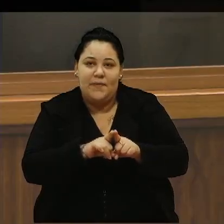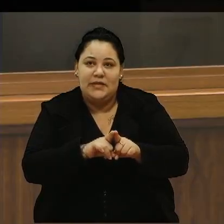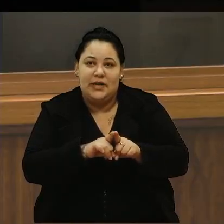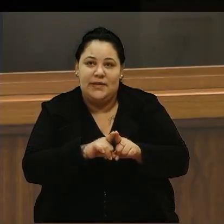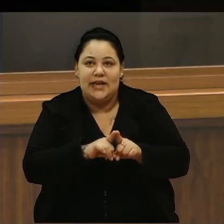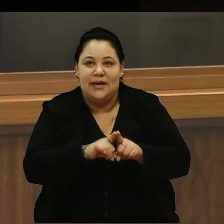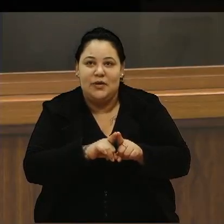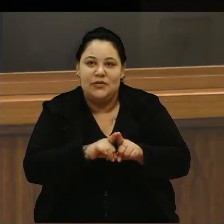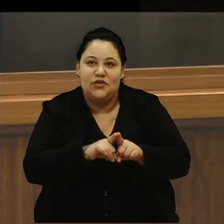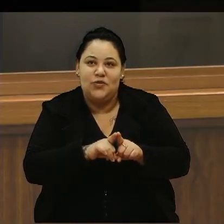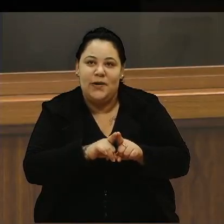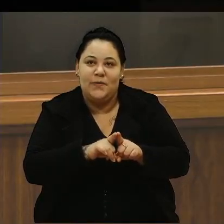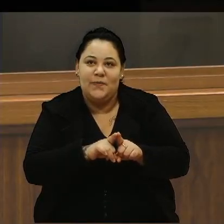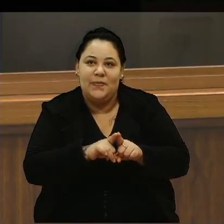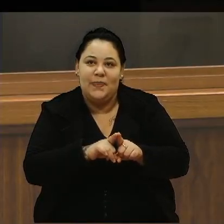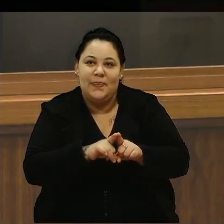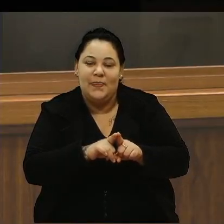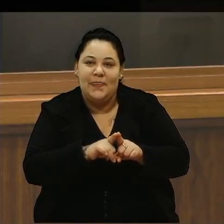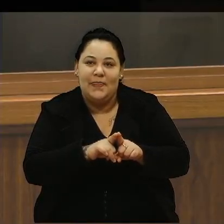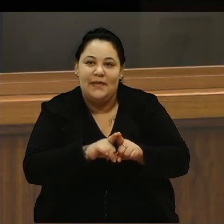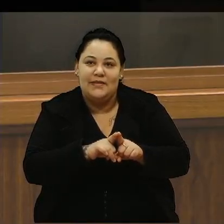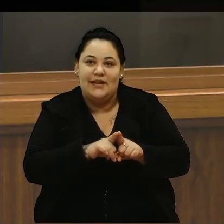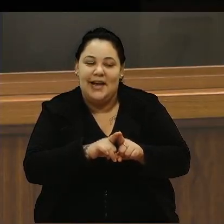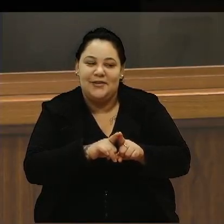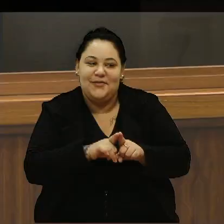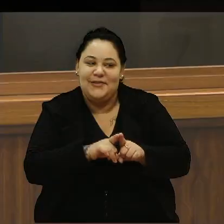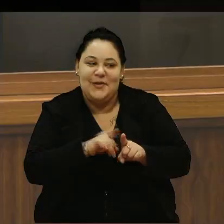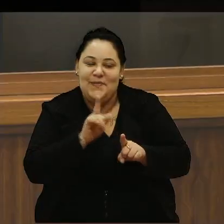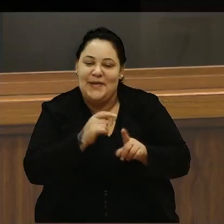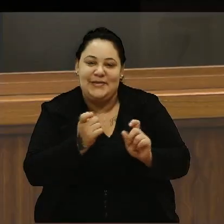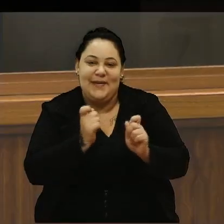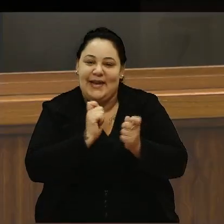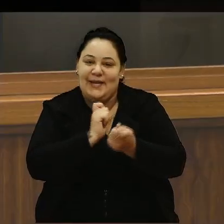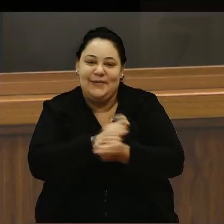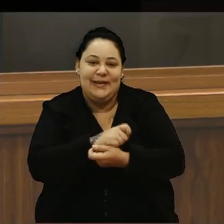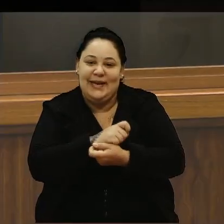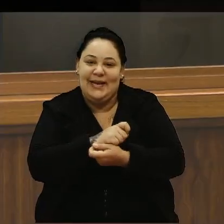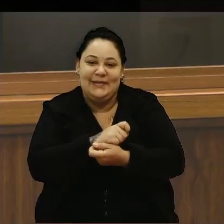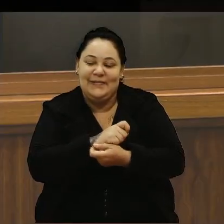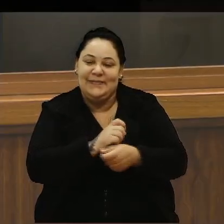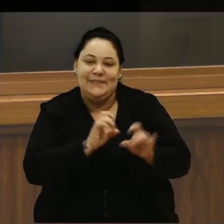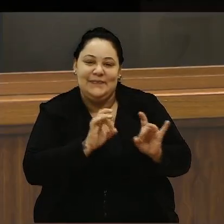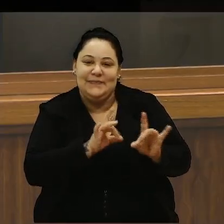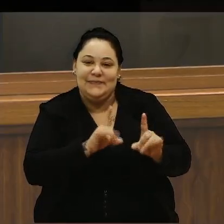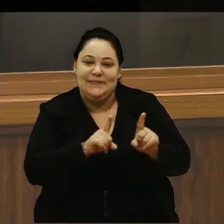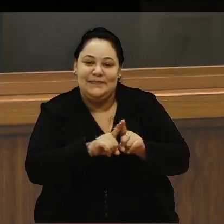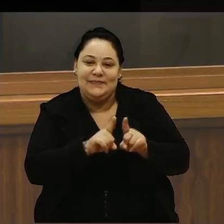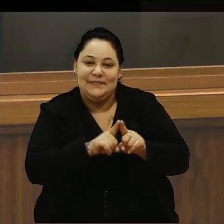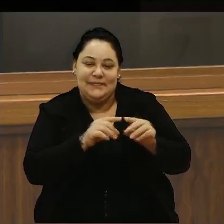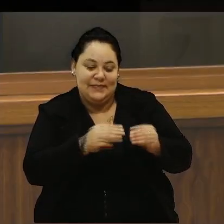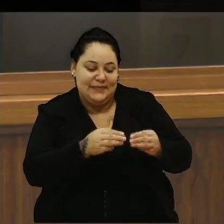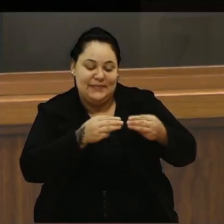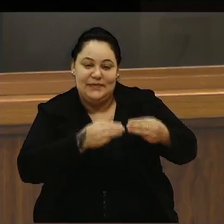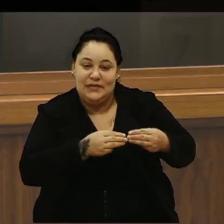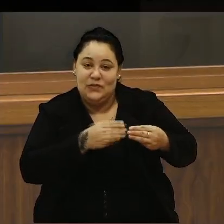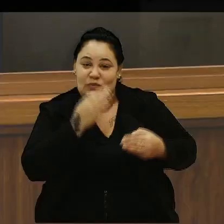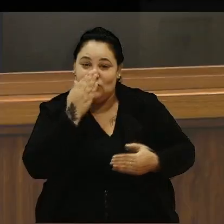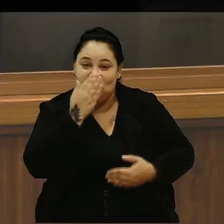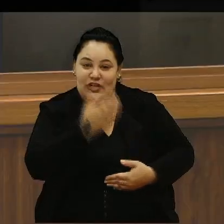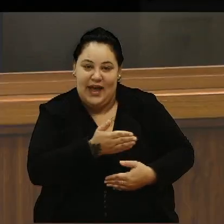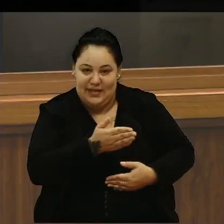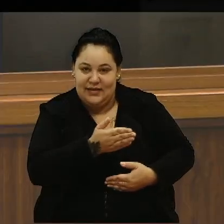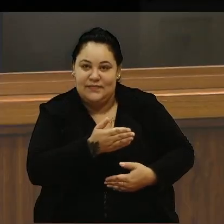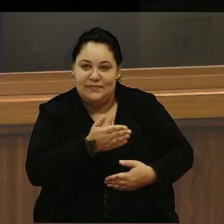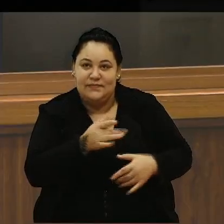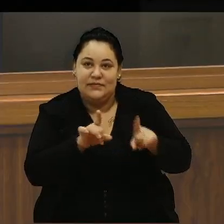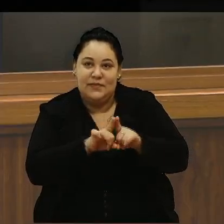também votaremos contrário, especificamente por causa dessa moção direta, menção direta